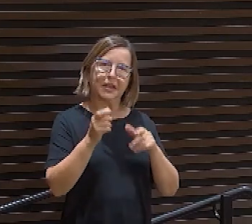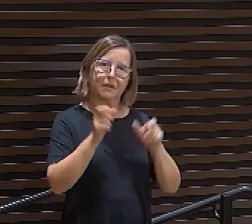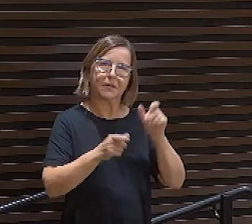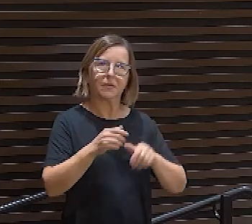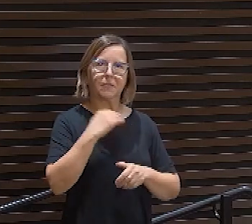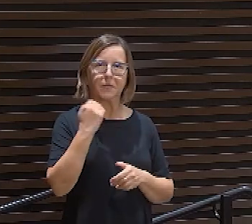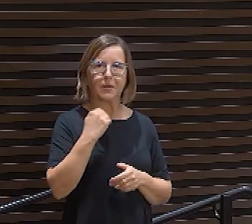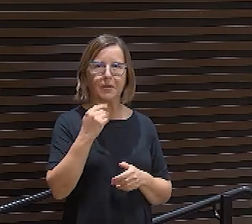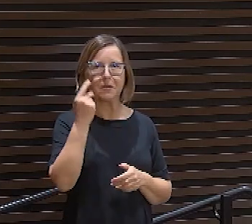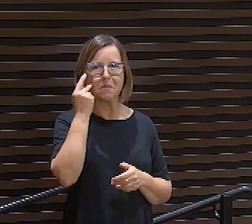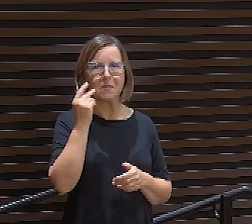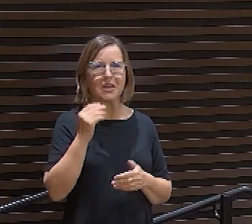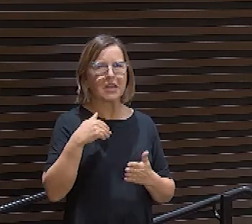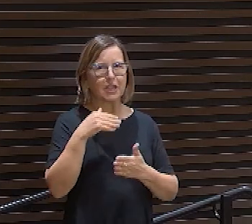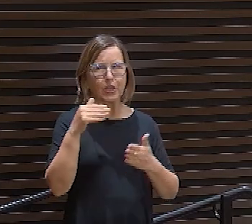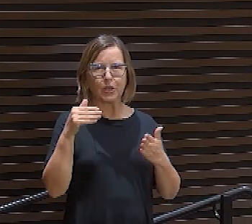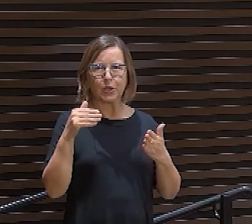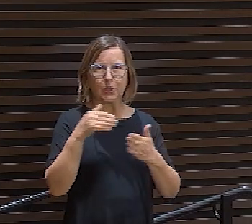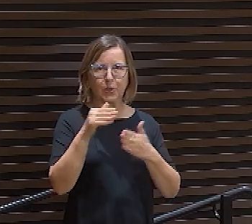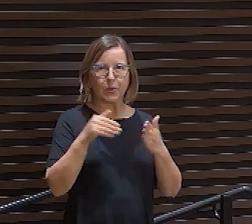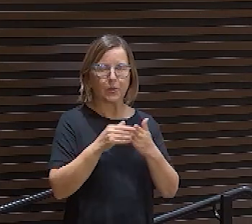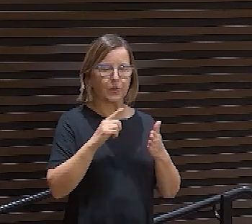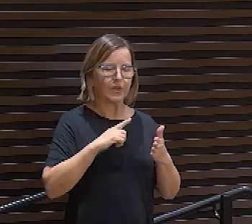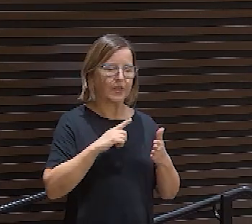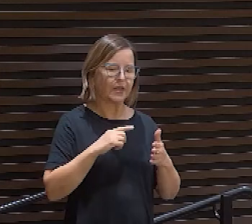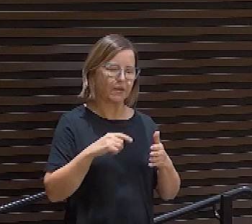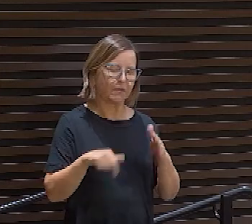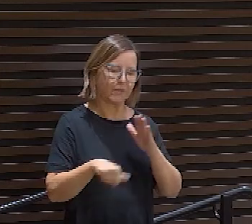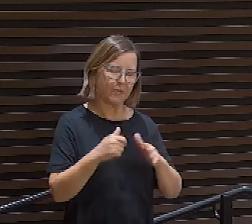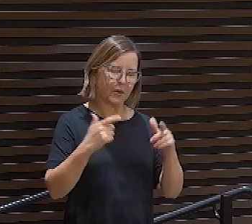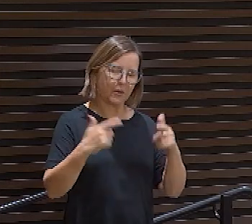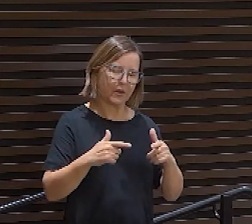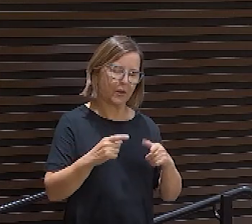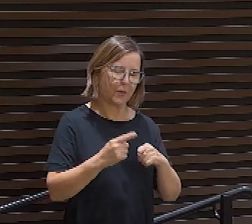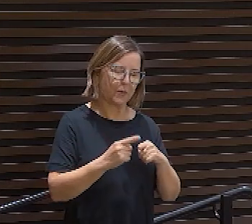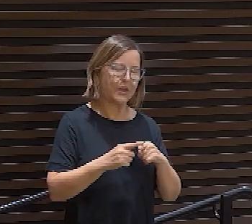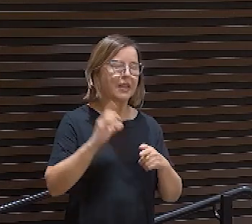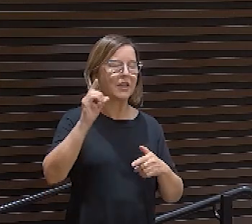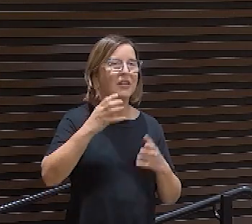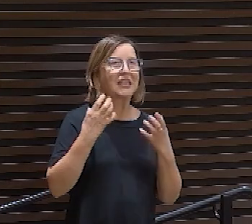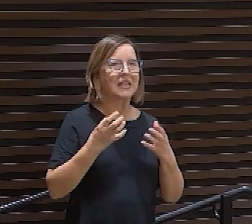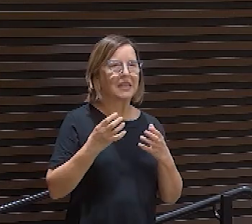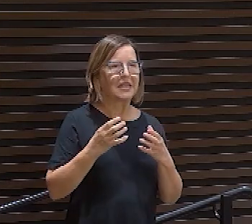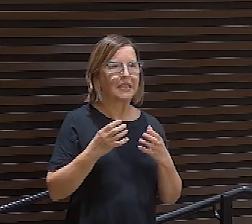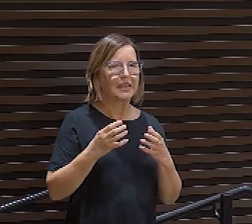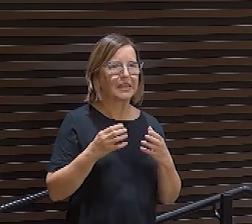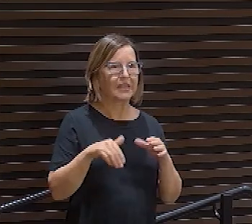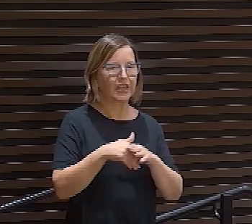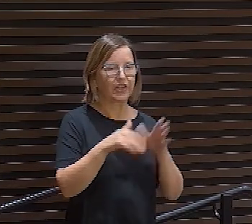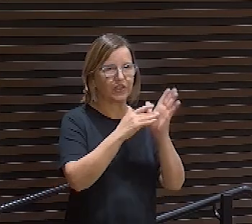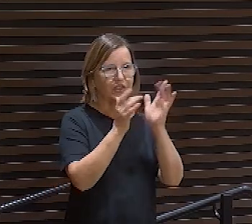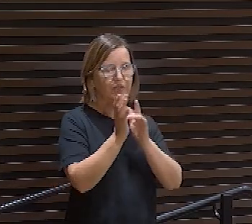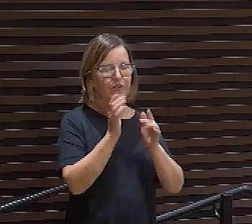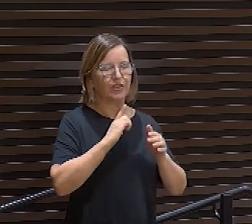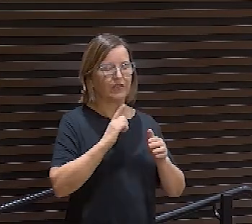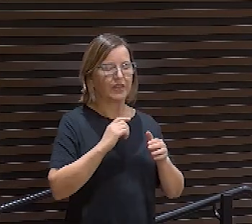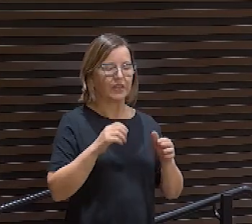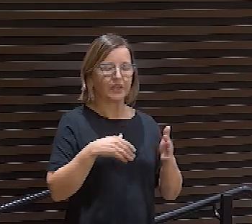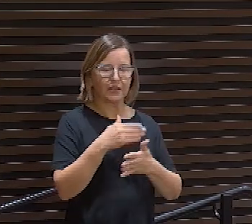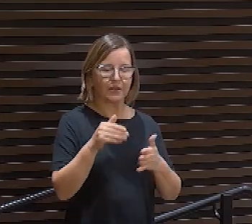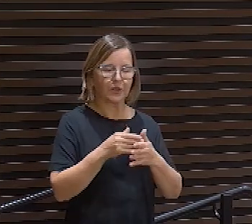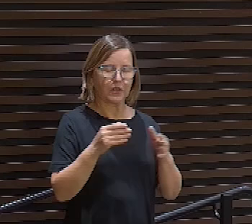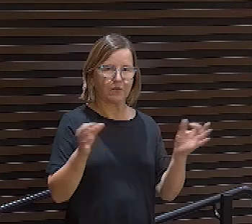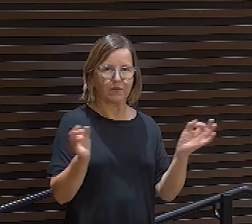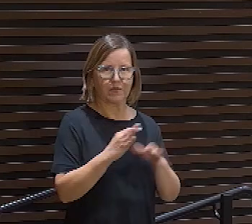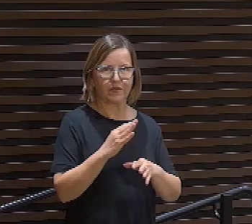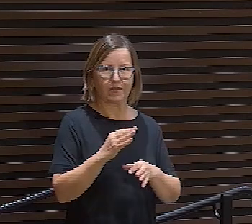em todas as coisas ter a primazia. Porque aprouve a Deus que nele residisse toda a plenitude, e que havendo